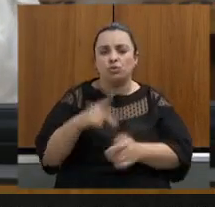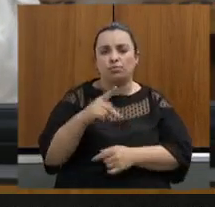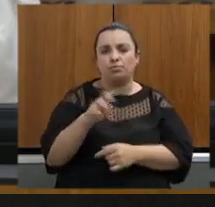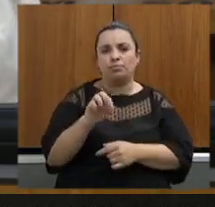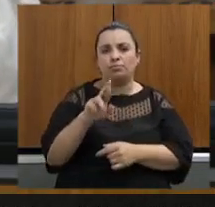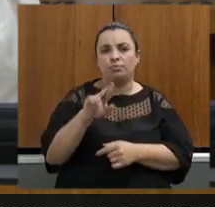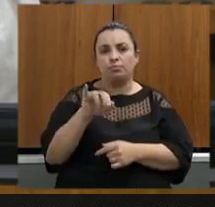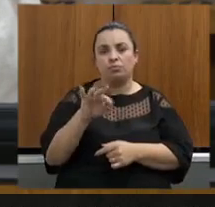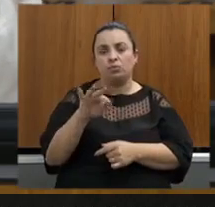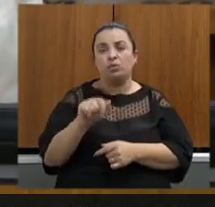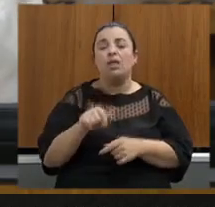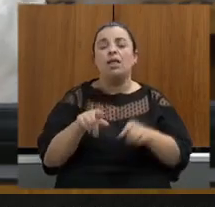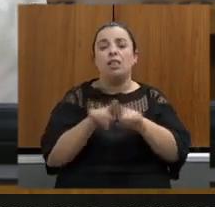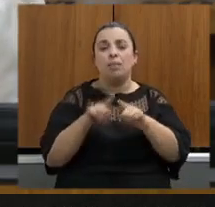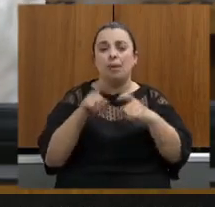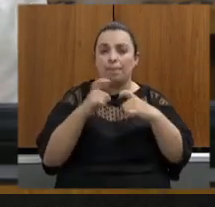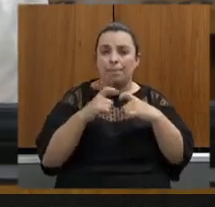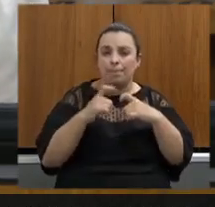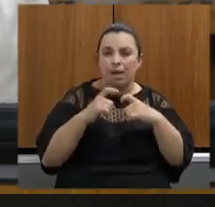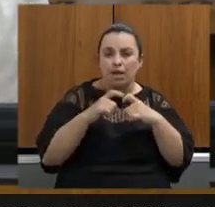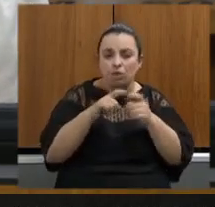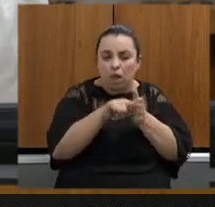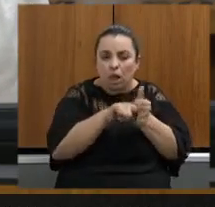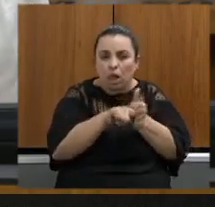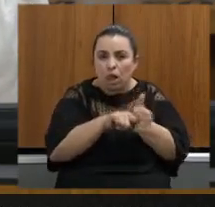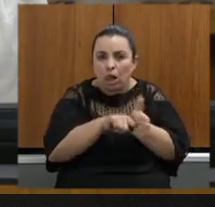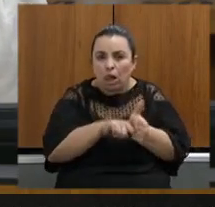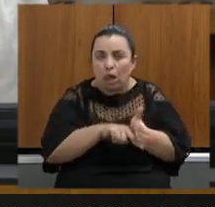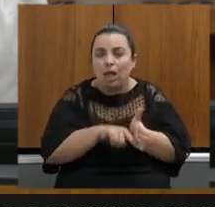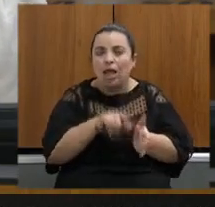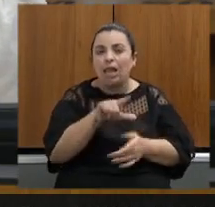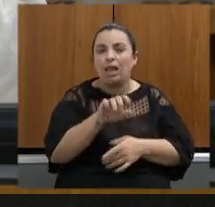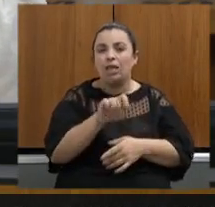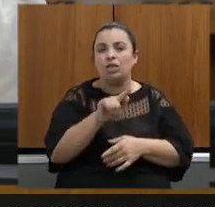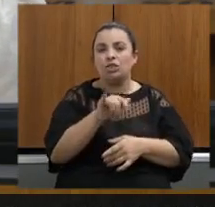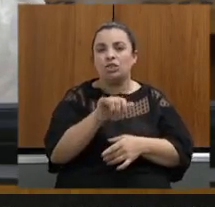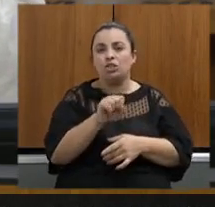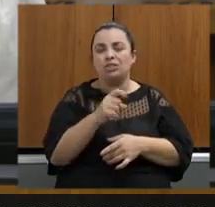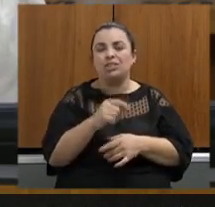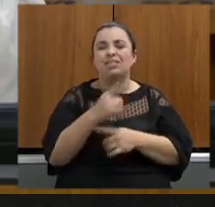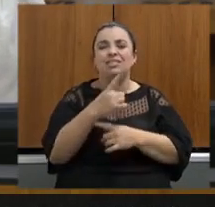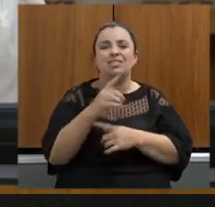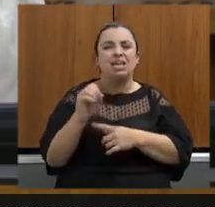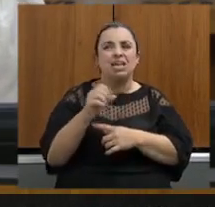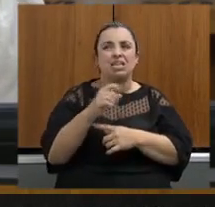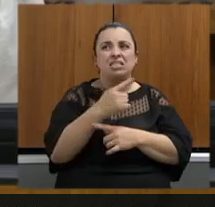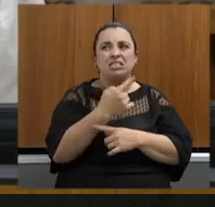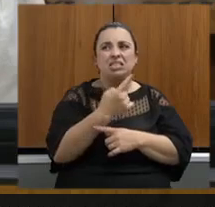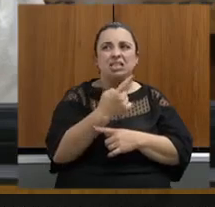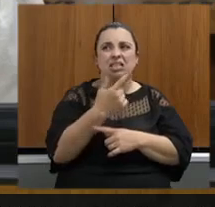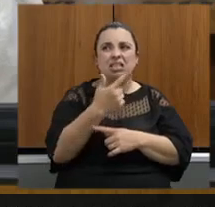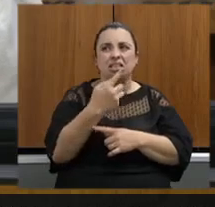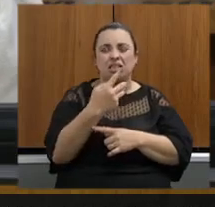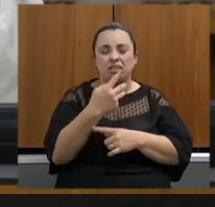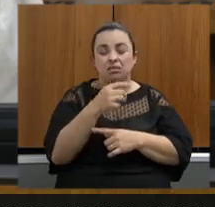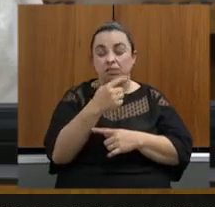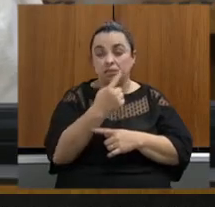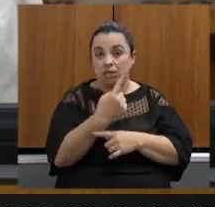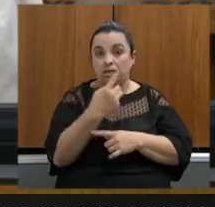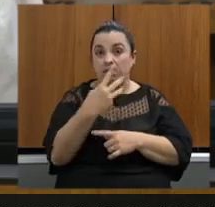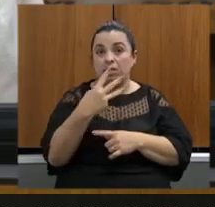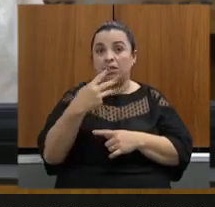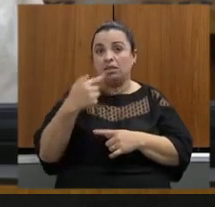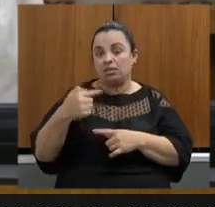médicos legistas estão são 106 e 37 acho que é uma recomposição fundamental uma recomposição